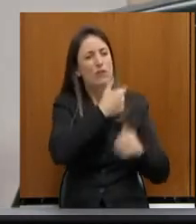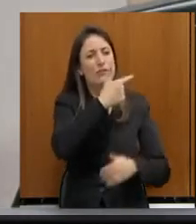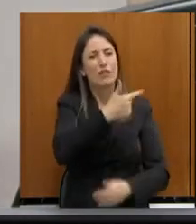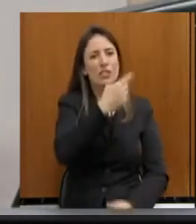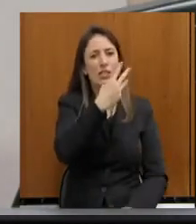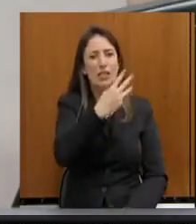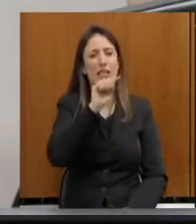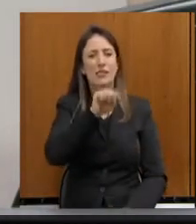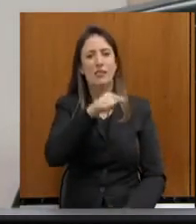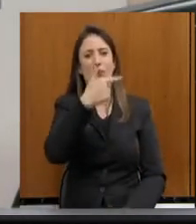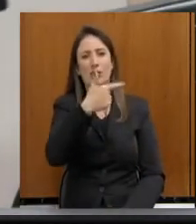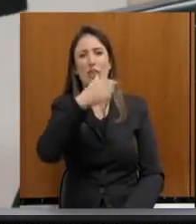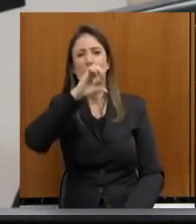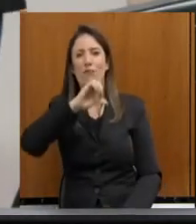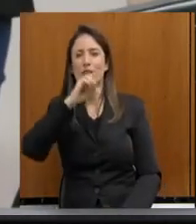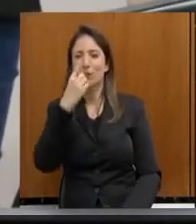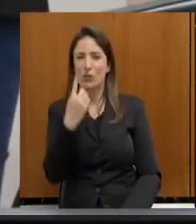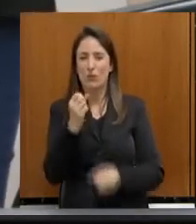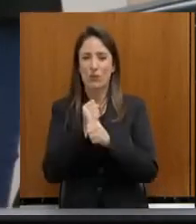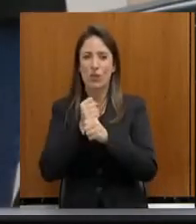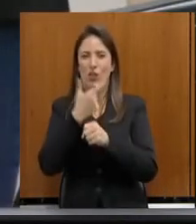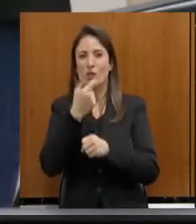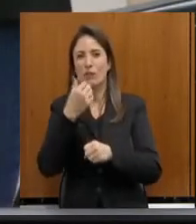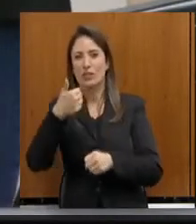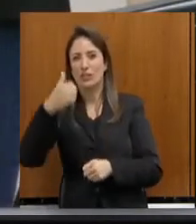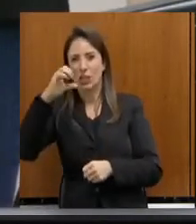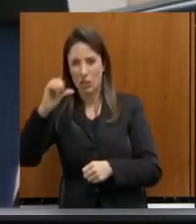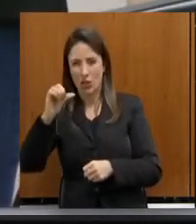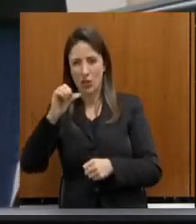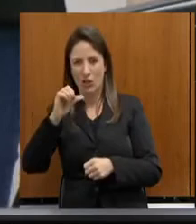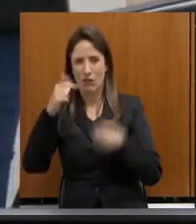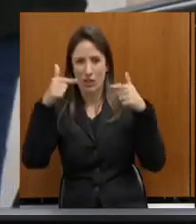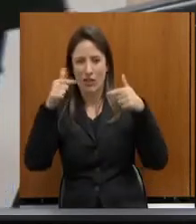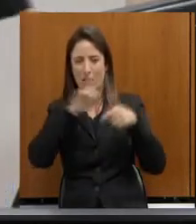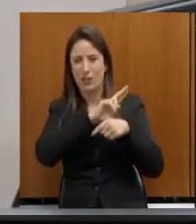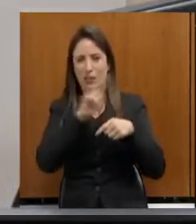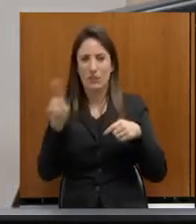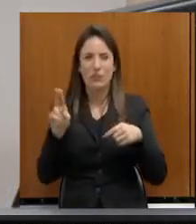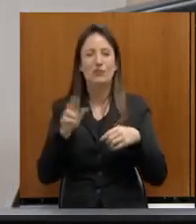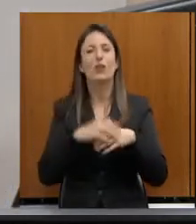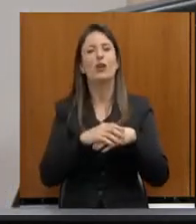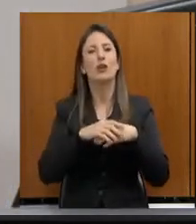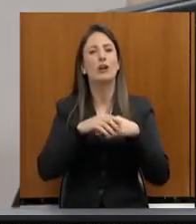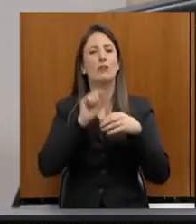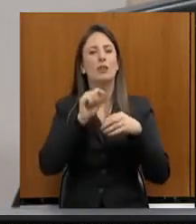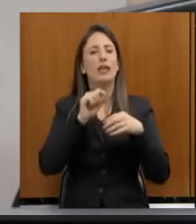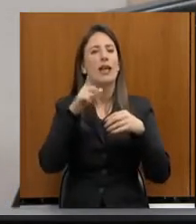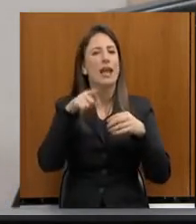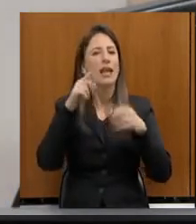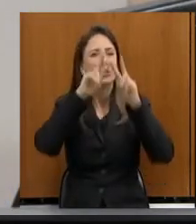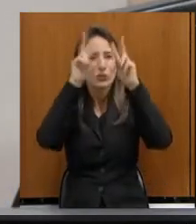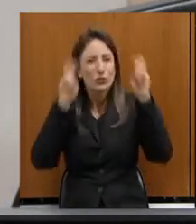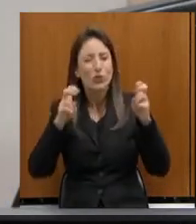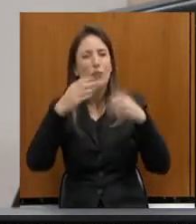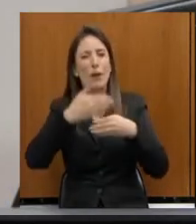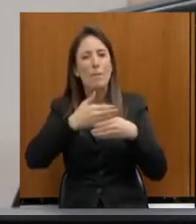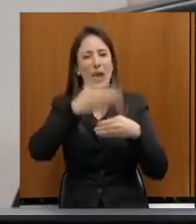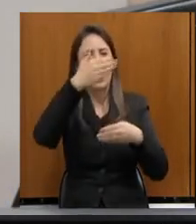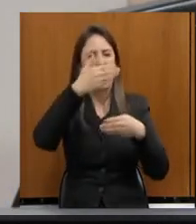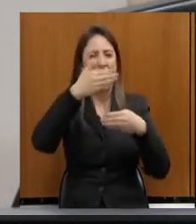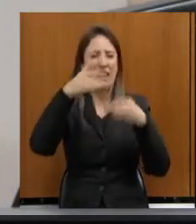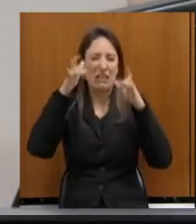23 291/2019 conhecido também como mais de Lamas nunca mais especial em relação às barragem rejeitos construída pelo